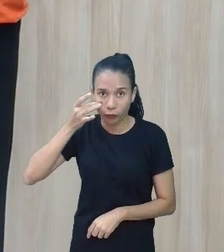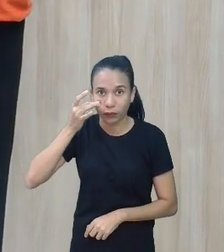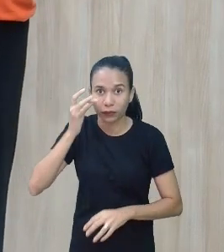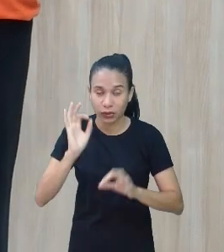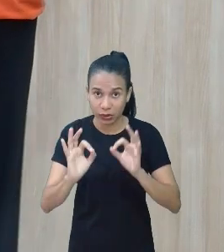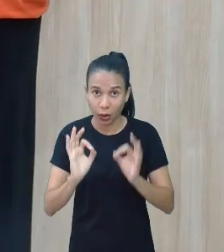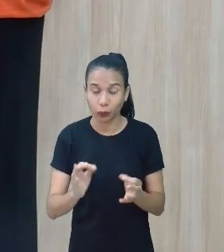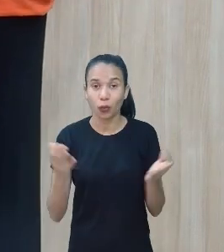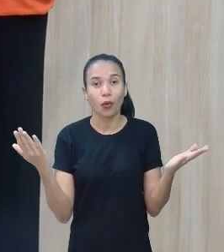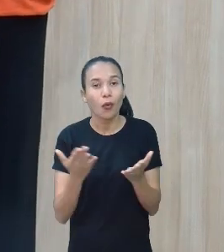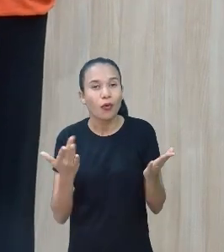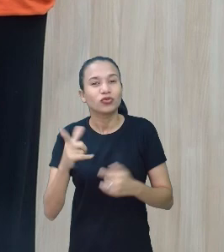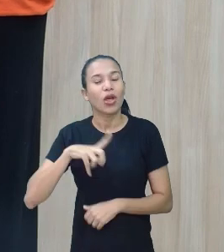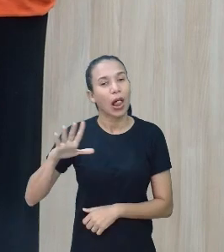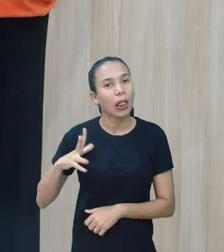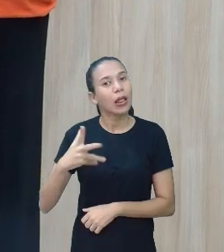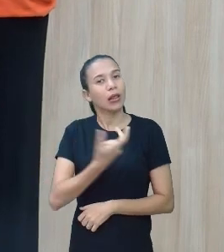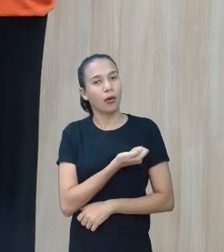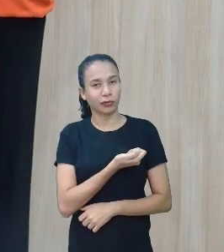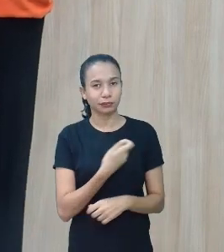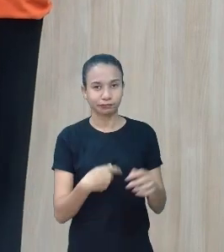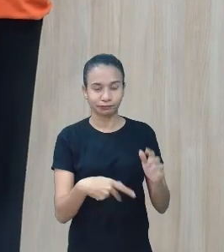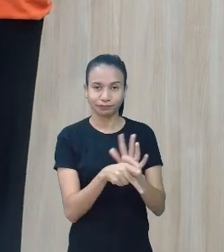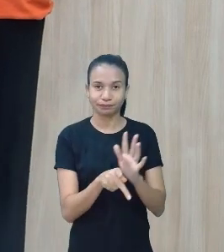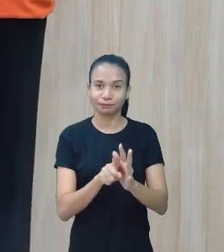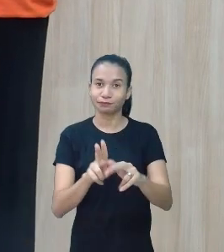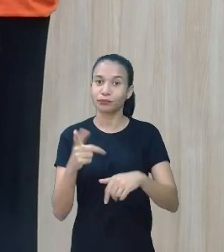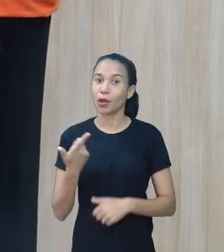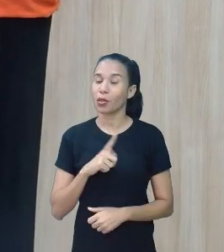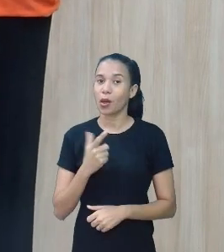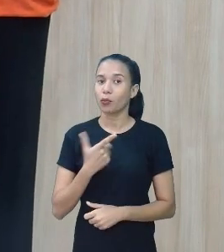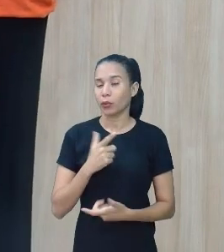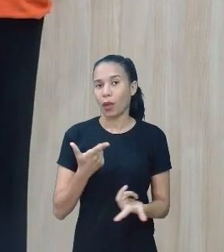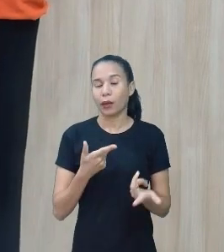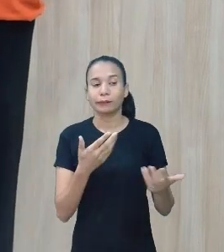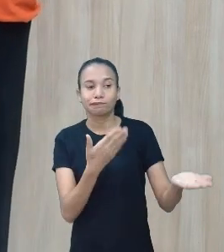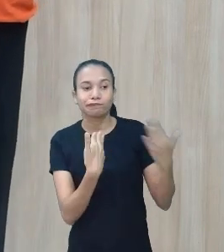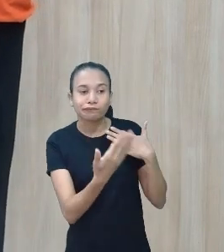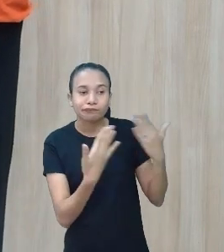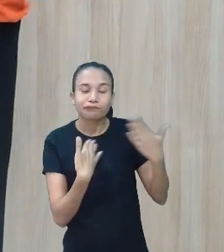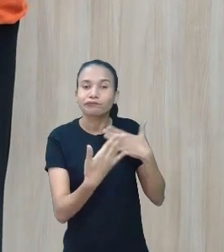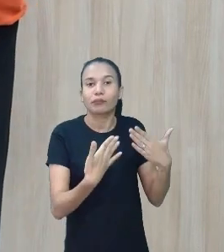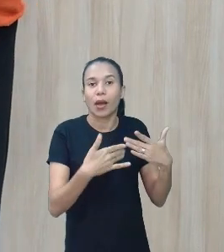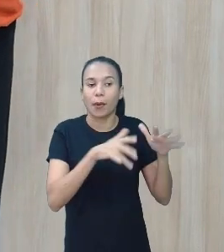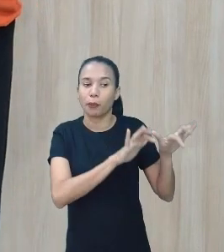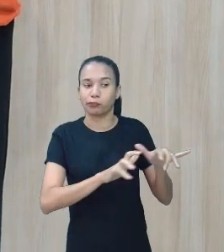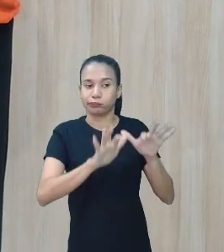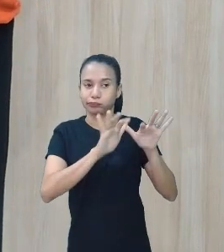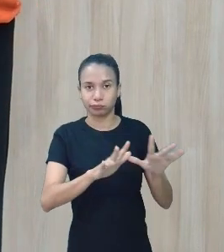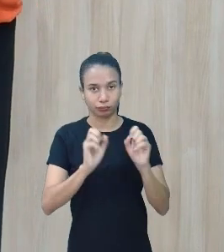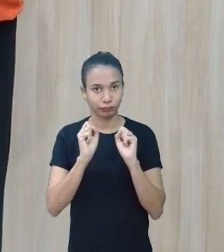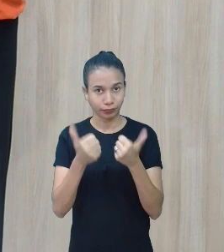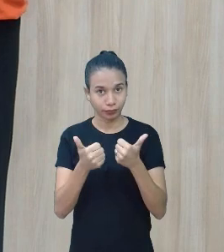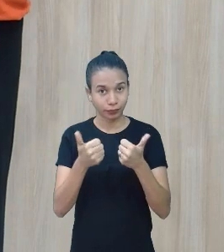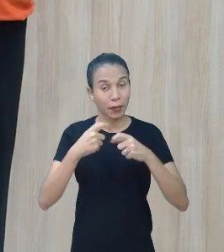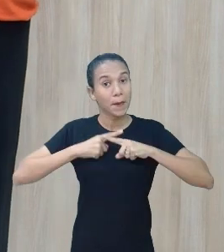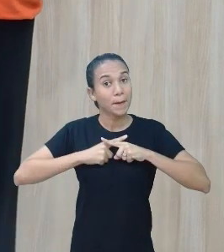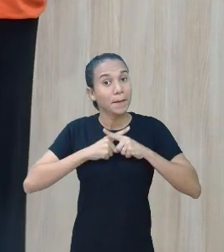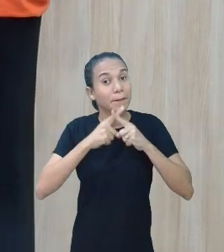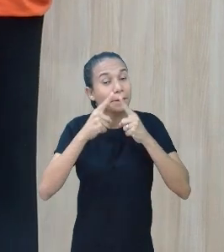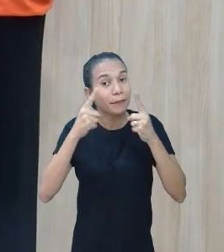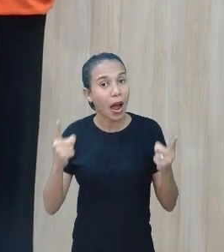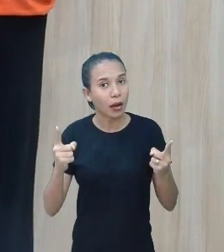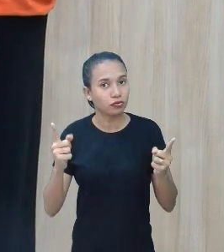nossa aula hoje ela é gravada, então a gente não vai ter a interação do chat, tá?